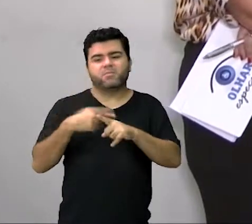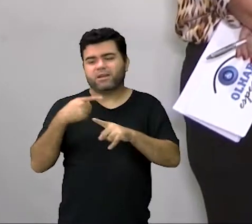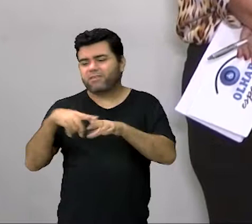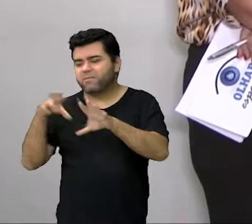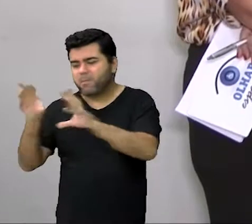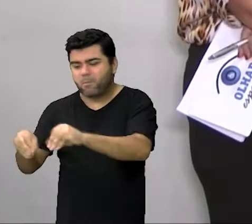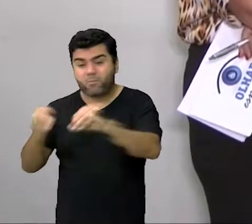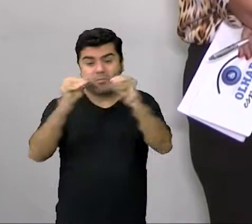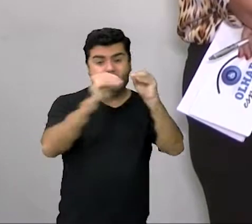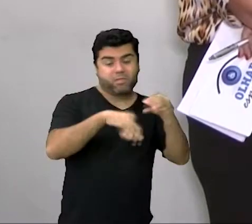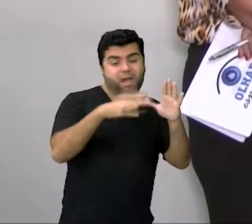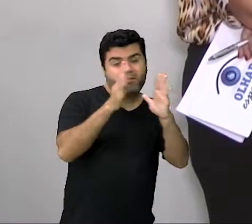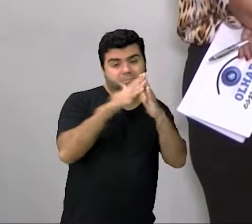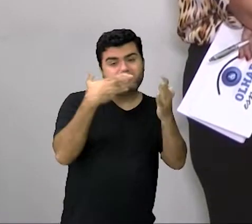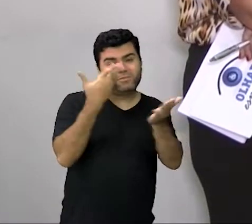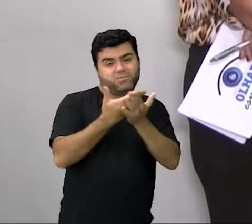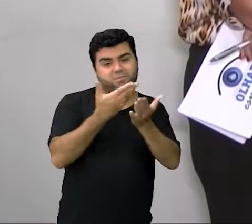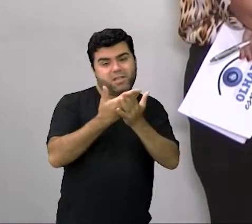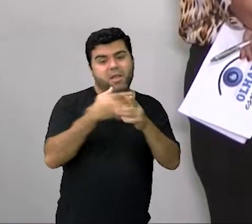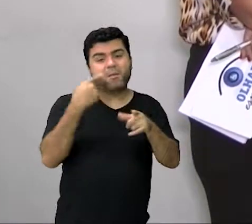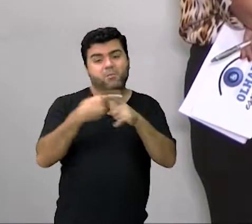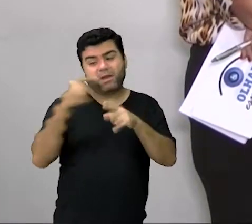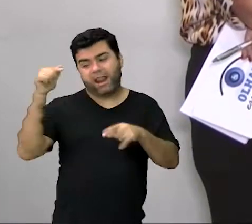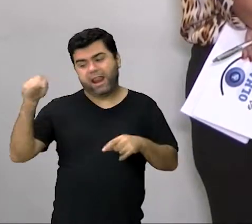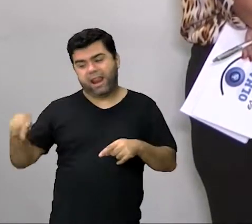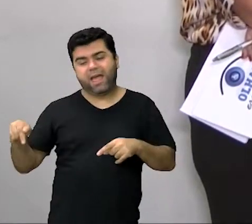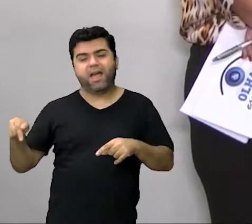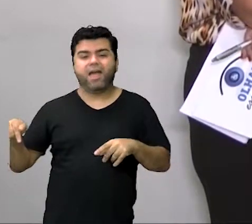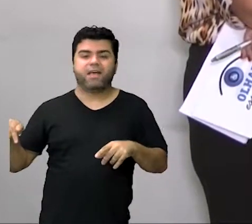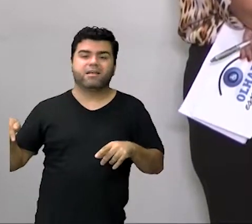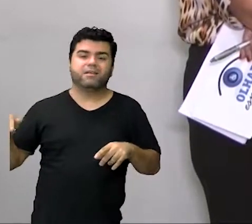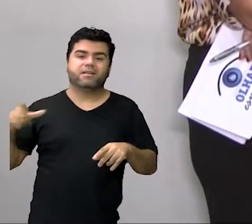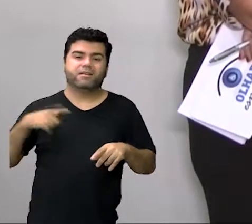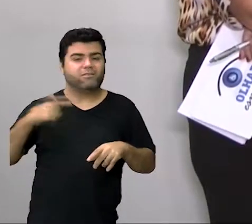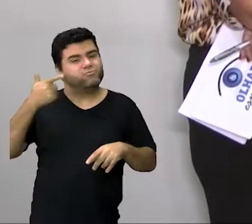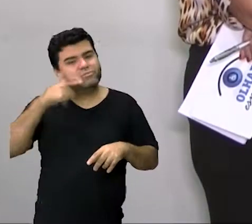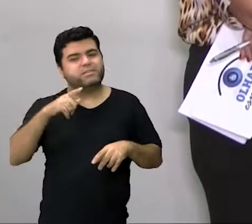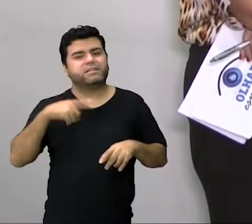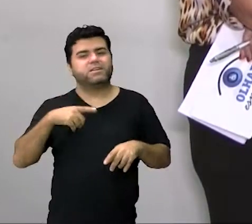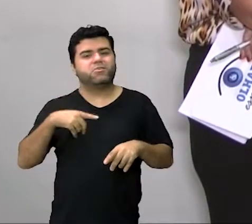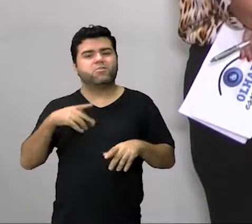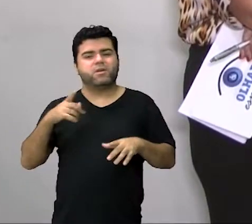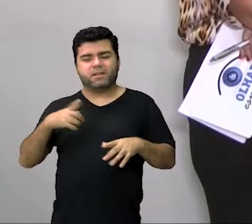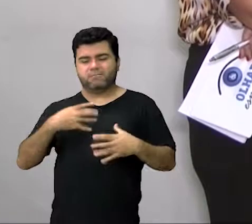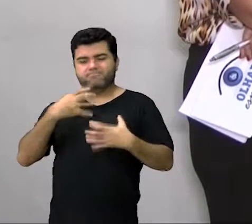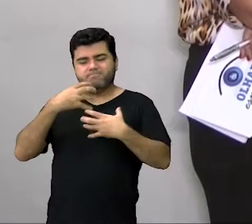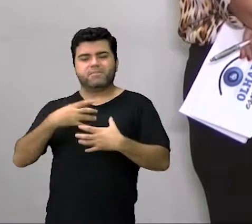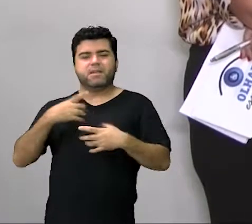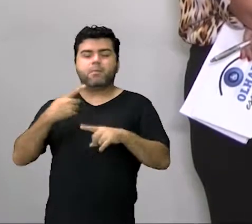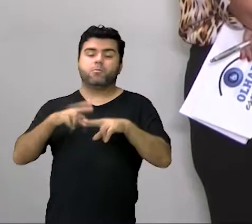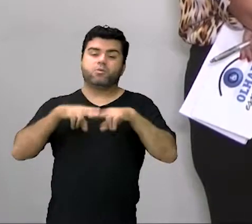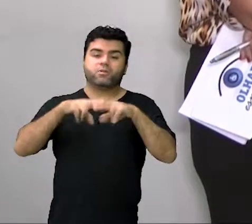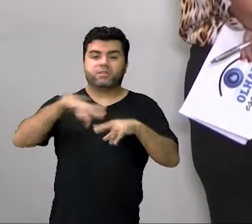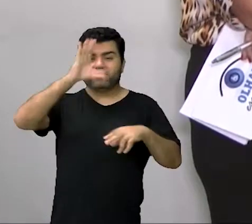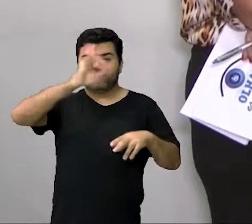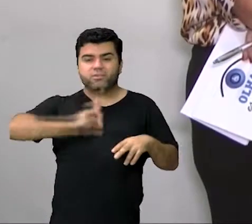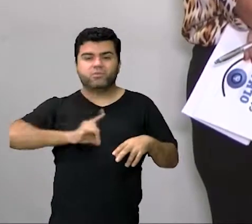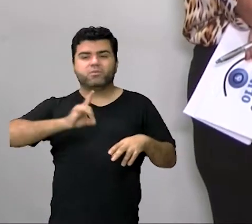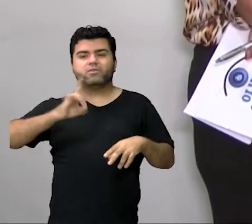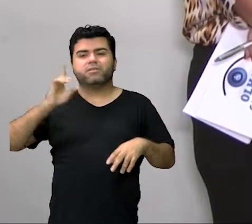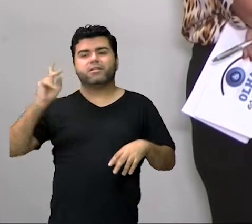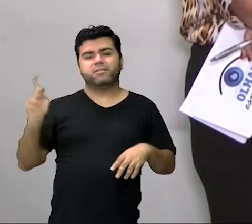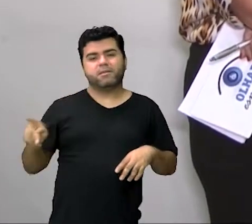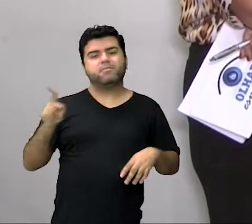para outra escola. A adaptação dele na Fernando Bonaduce só foi um sucesso por conta da diretora, por conta da